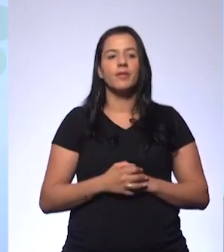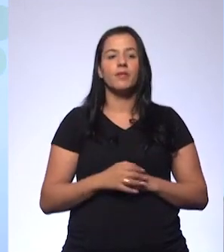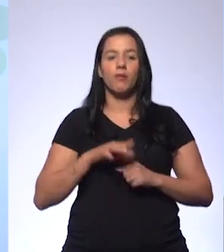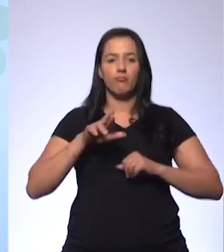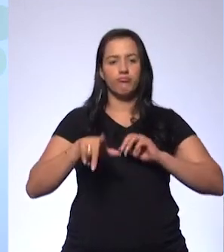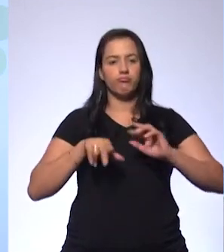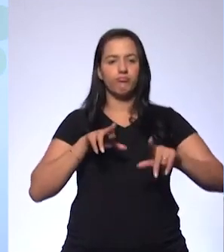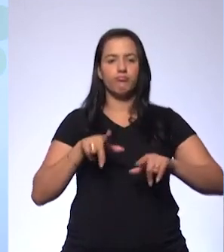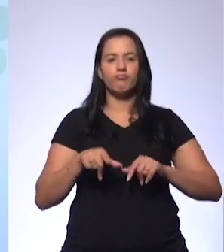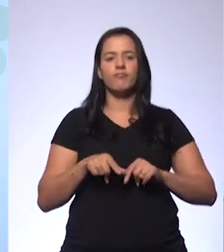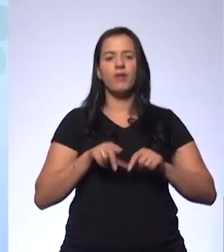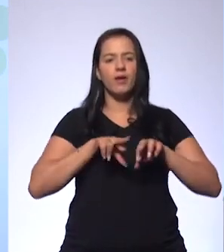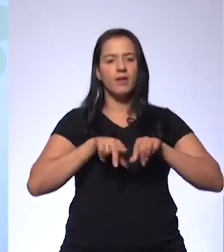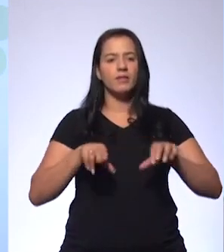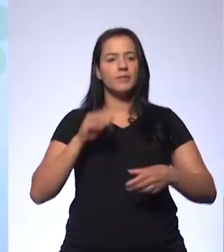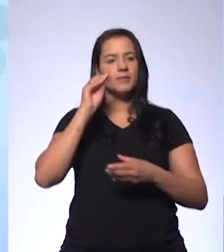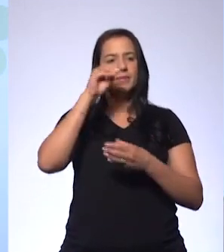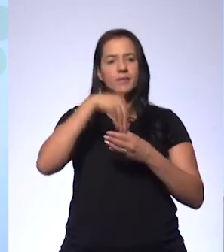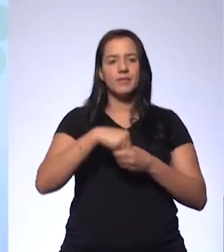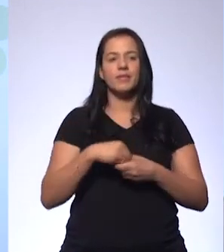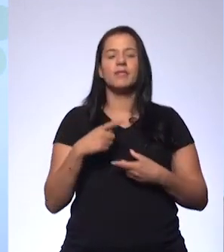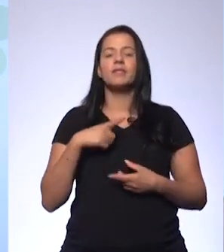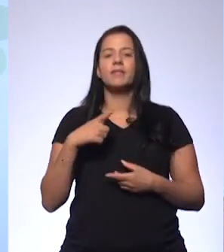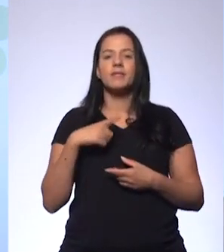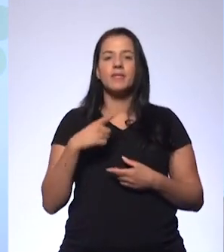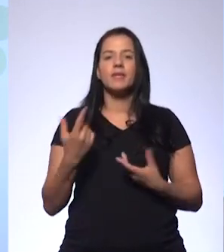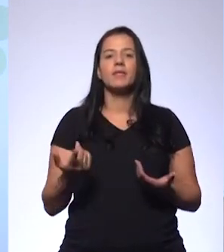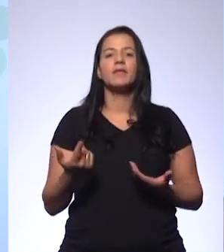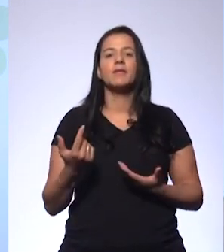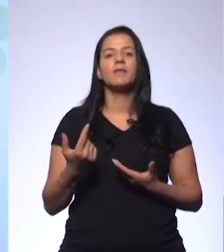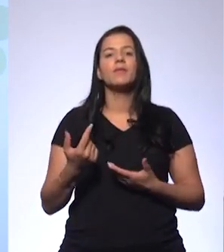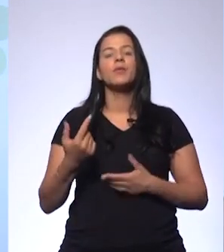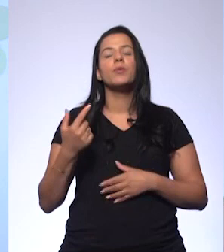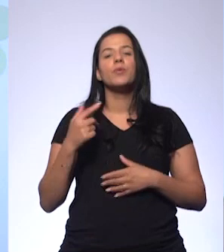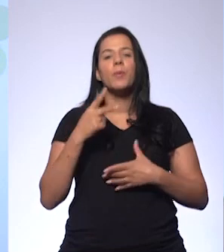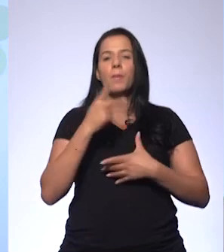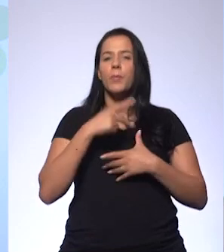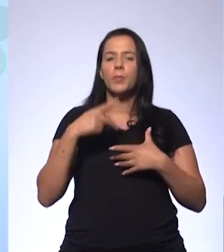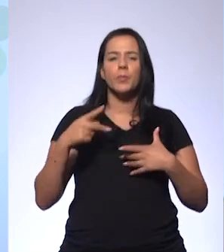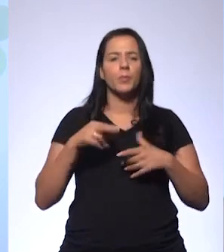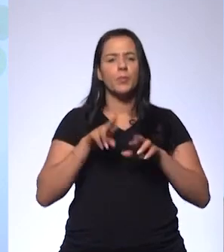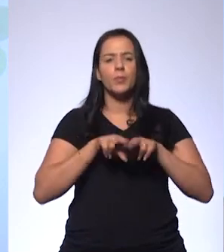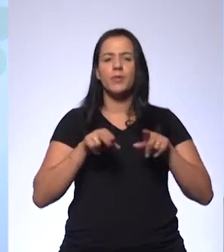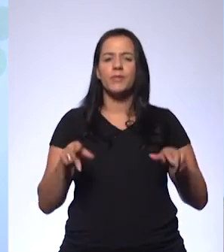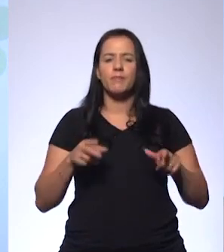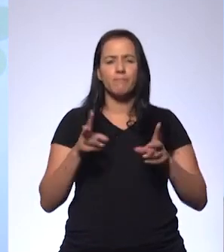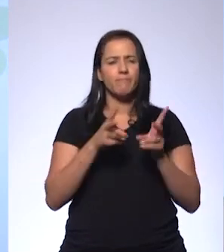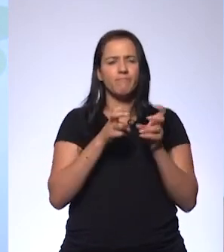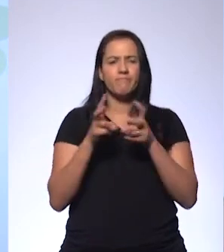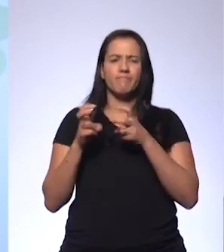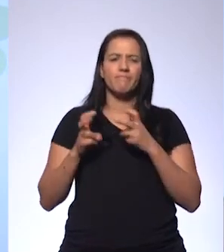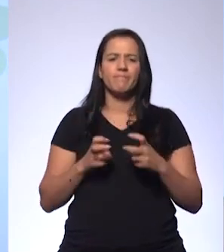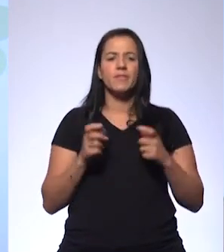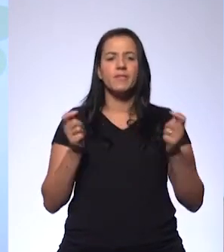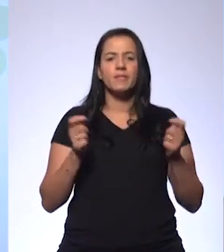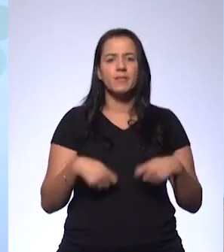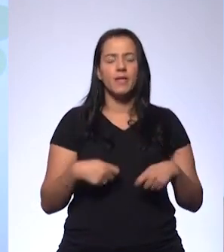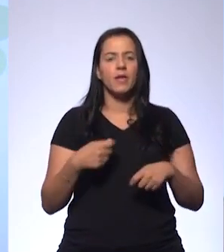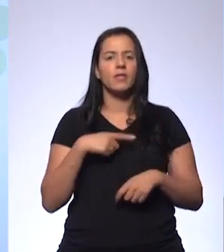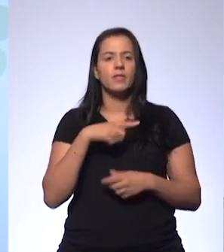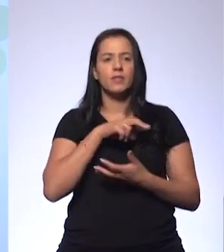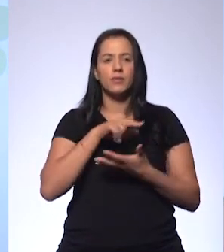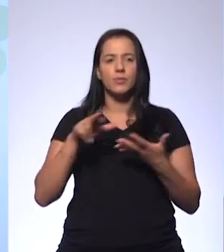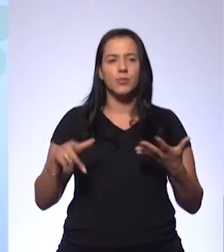vários fatores aí, né, os próprios nutrientes, e a gente consegue observar que, então, já que tem fatores